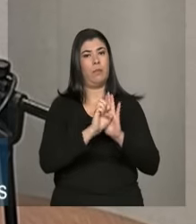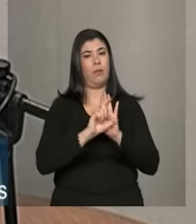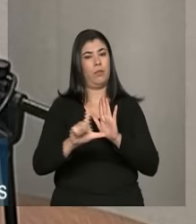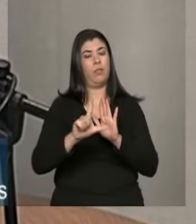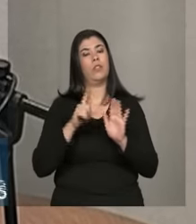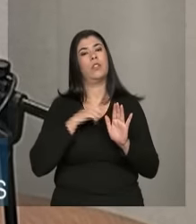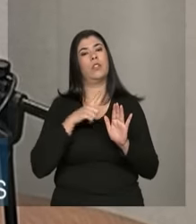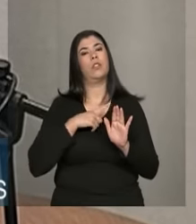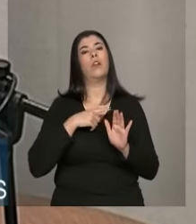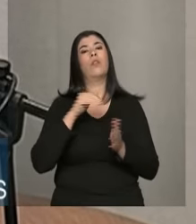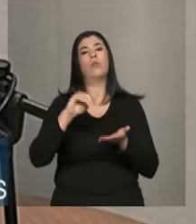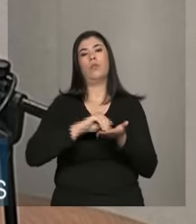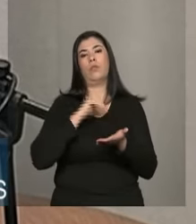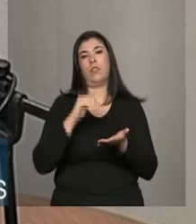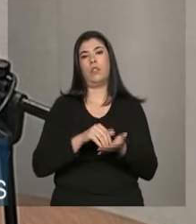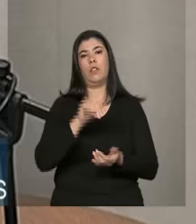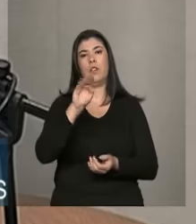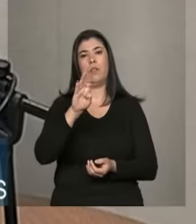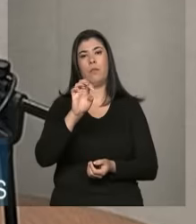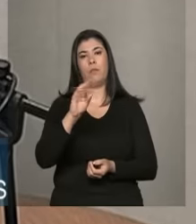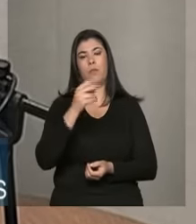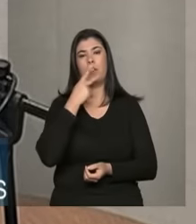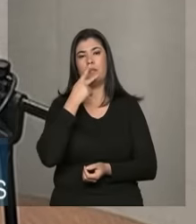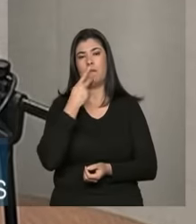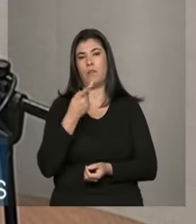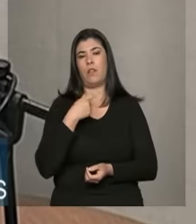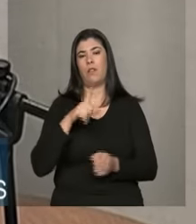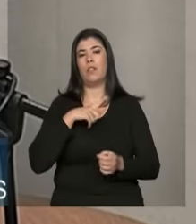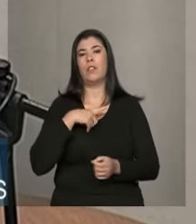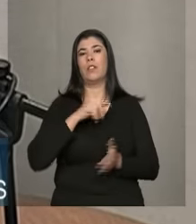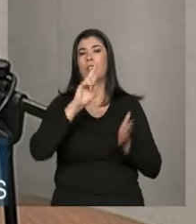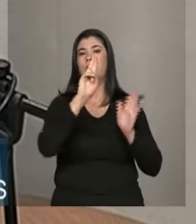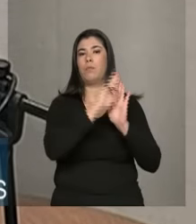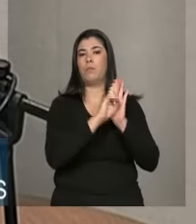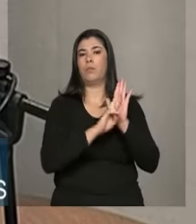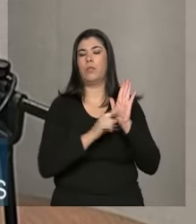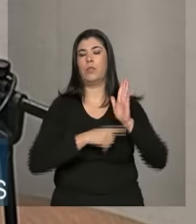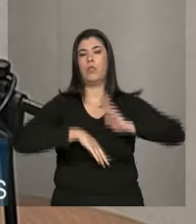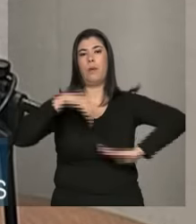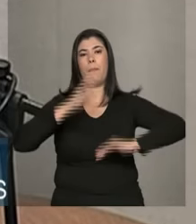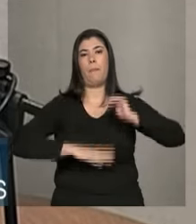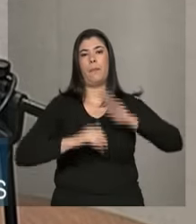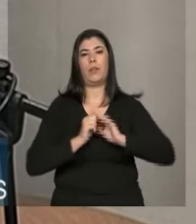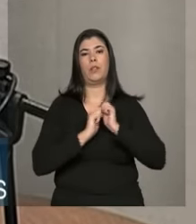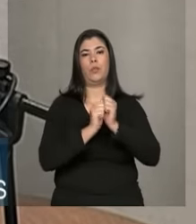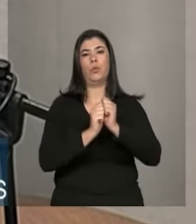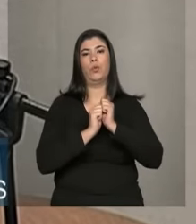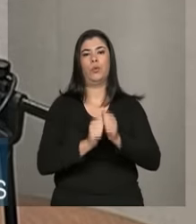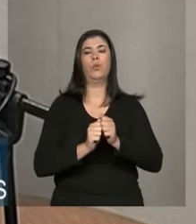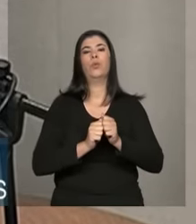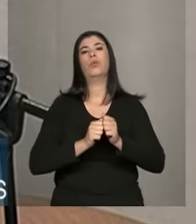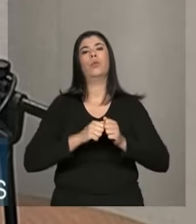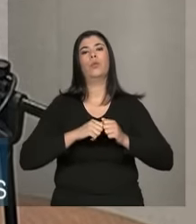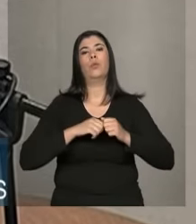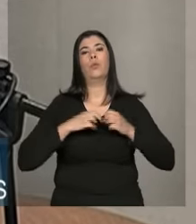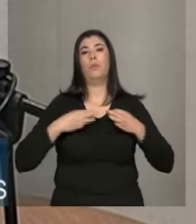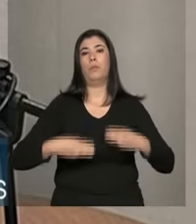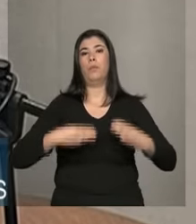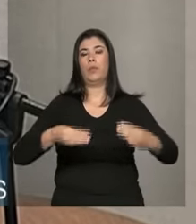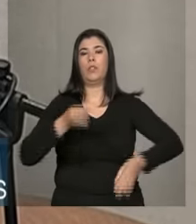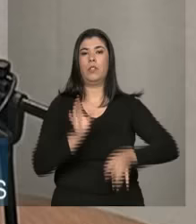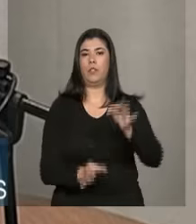seco vascos ficarão registradas as ações do Ministério da Justiça no sentido de